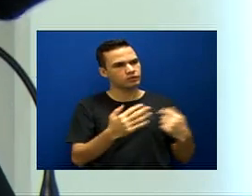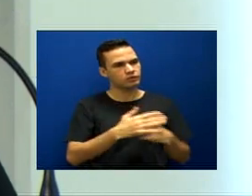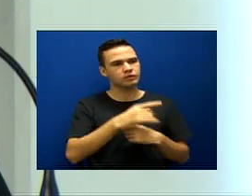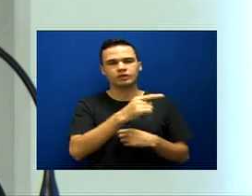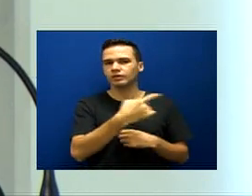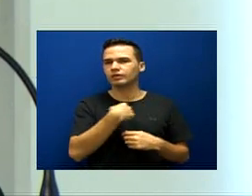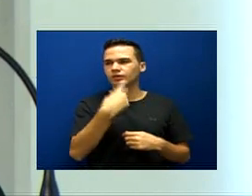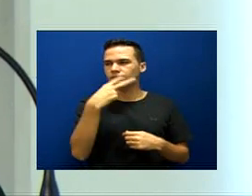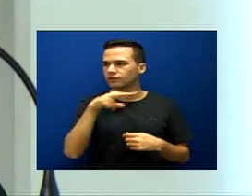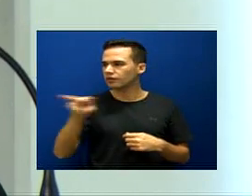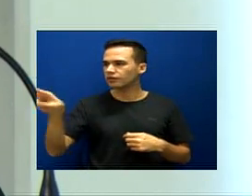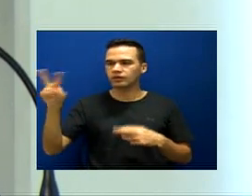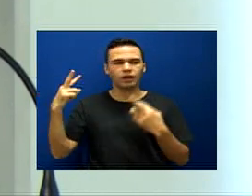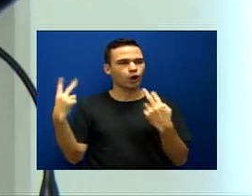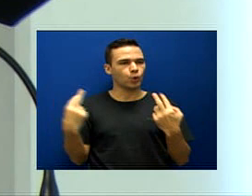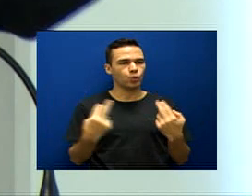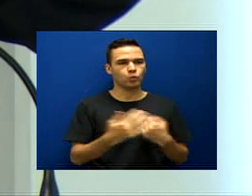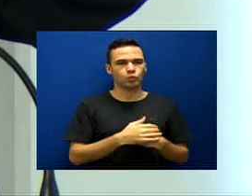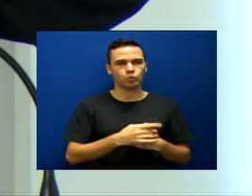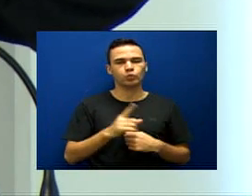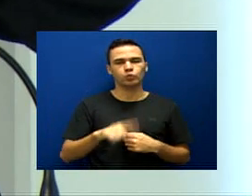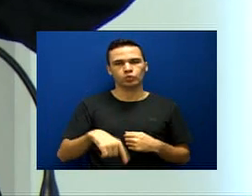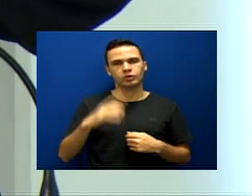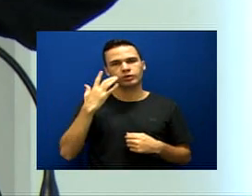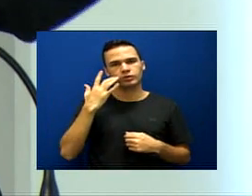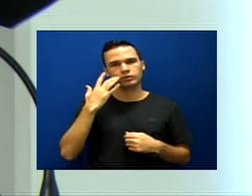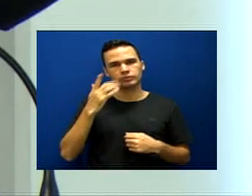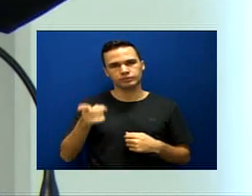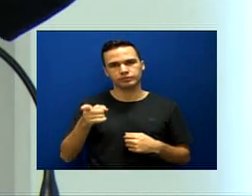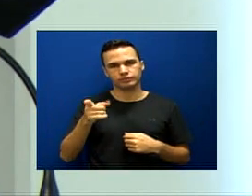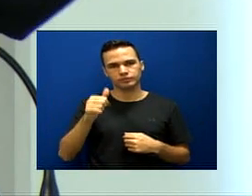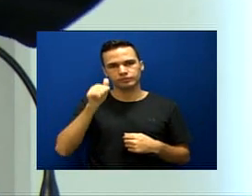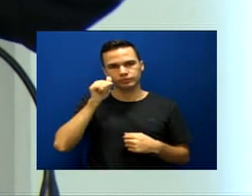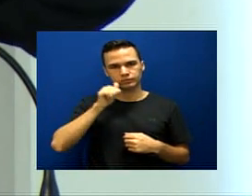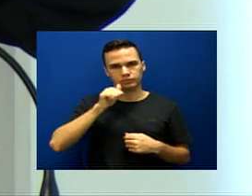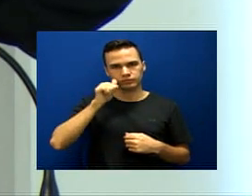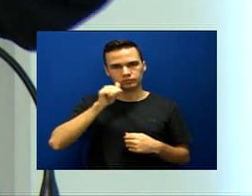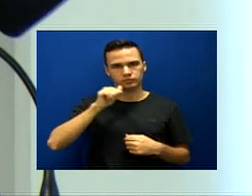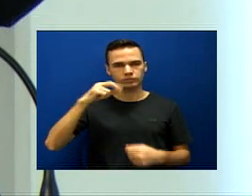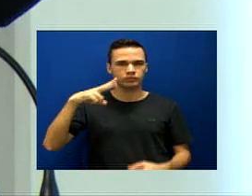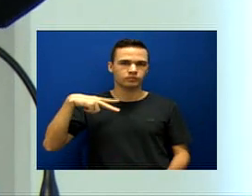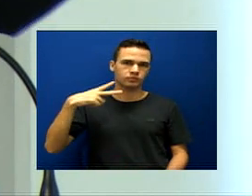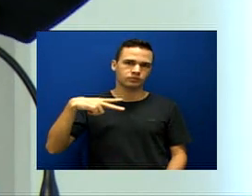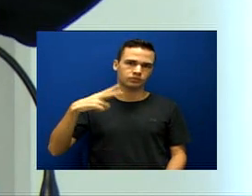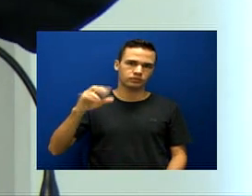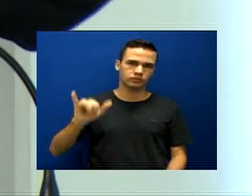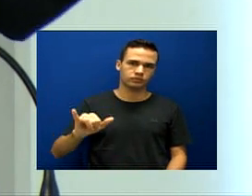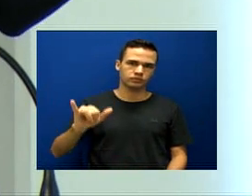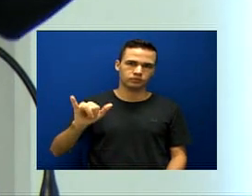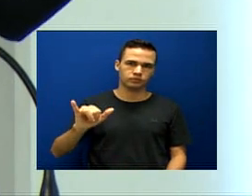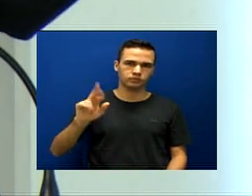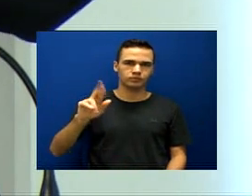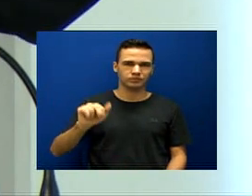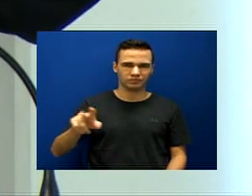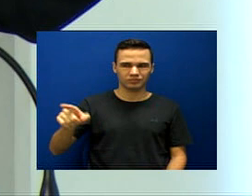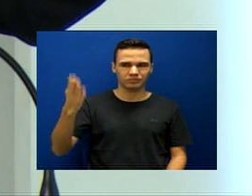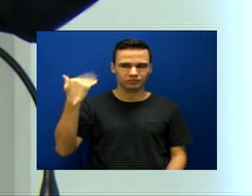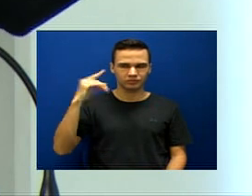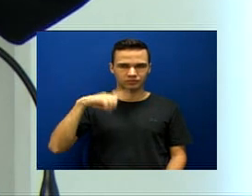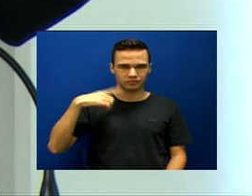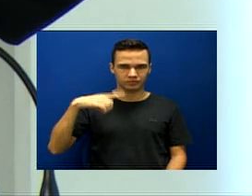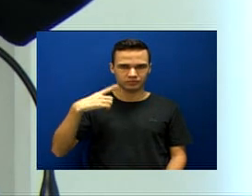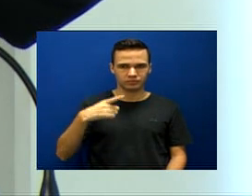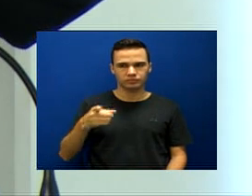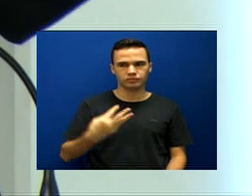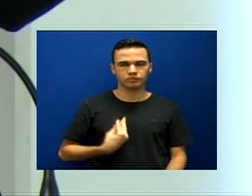situações iguais a essa, e que eu acho que a deputada, a vereadora, e que foi deputada Yara,